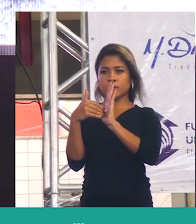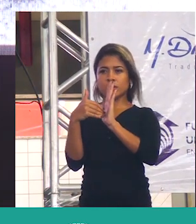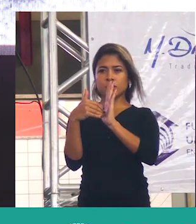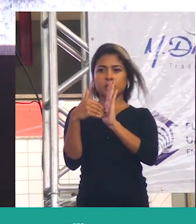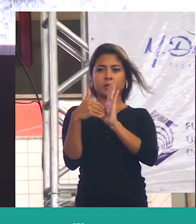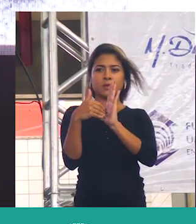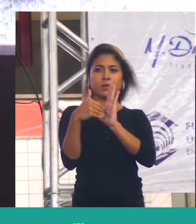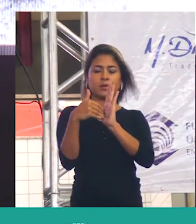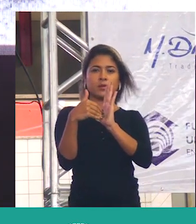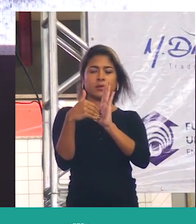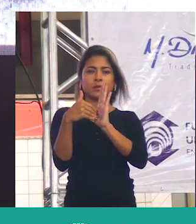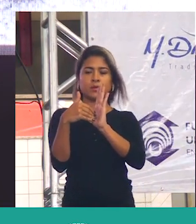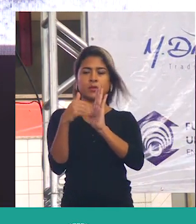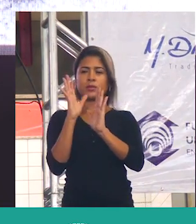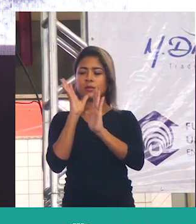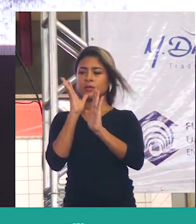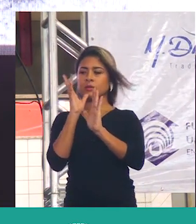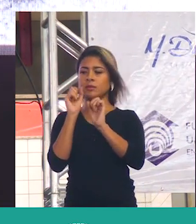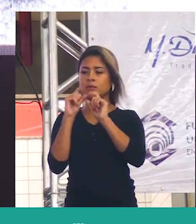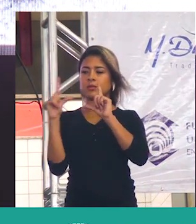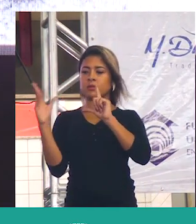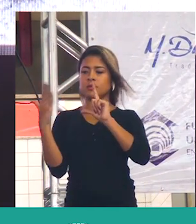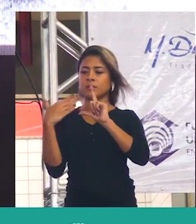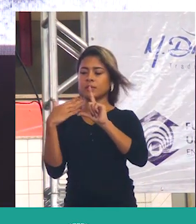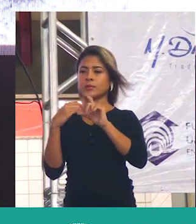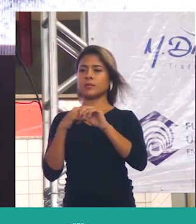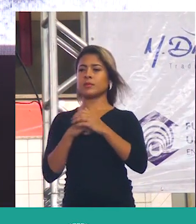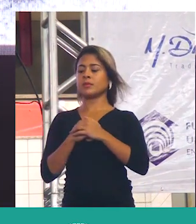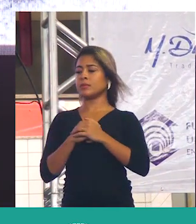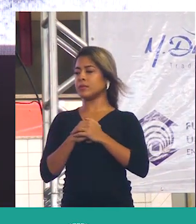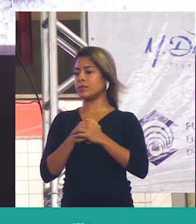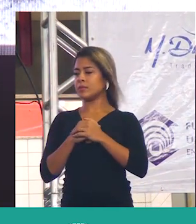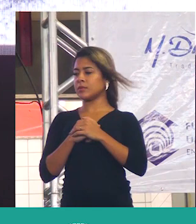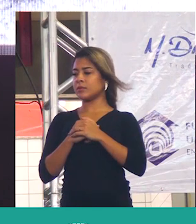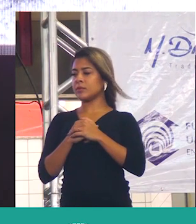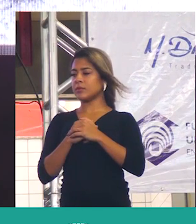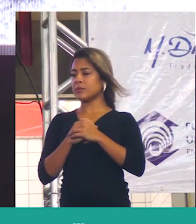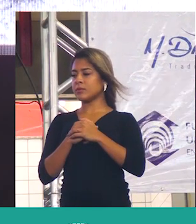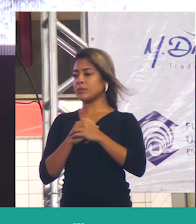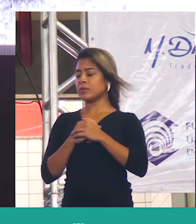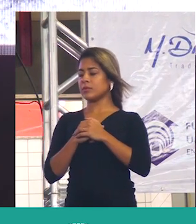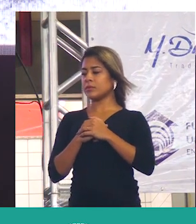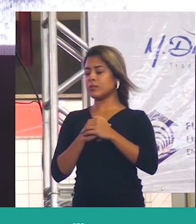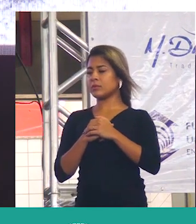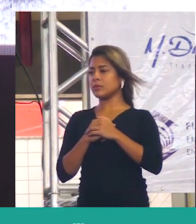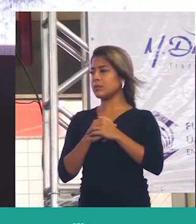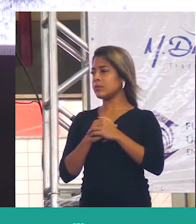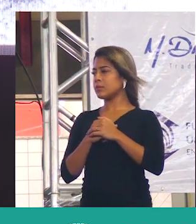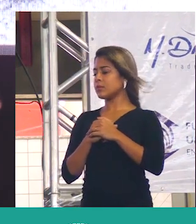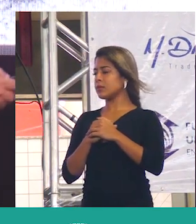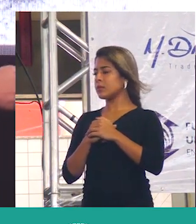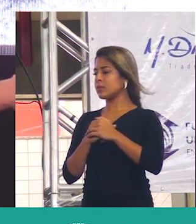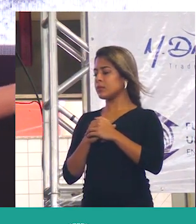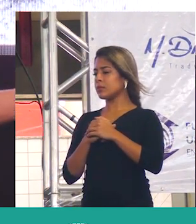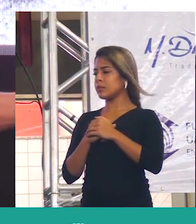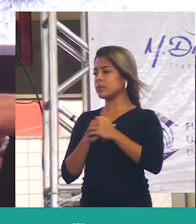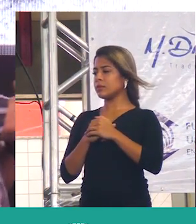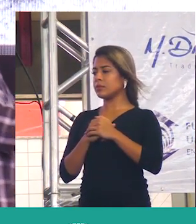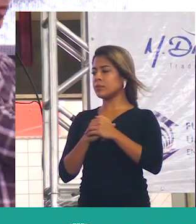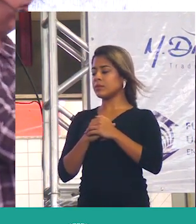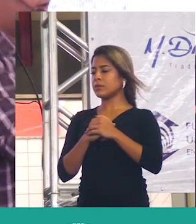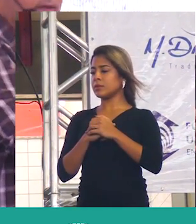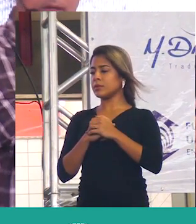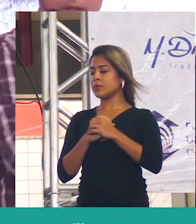Está um pouco lento. Não sei se é a pilha. É aqui que eu passo? É para lá.